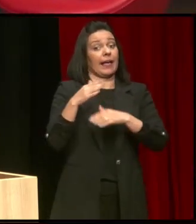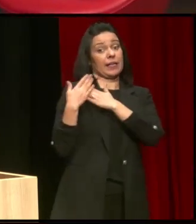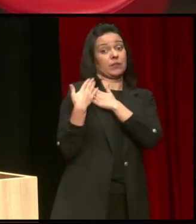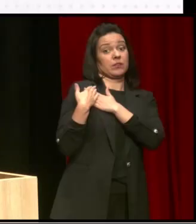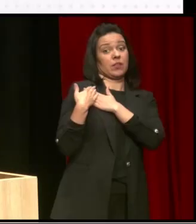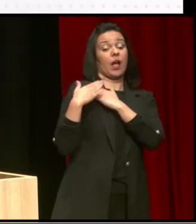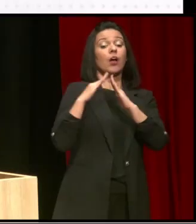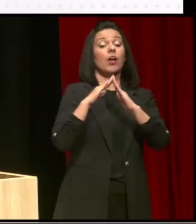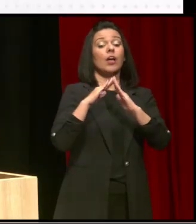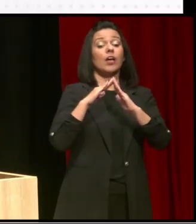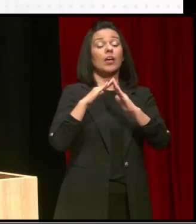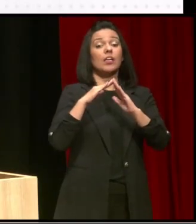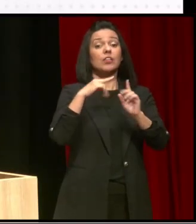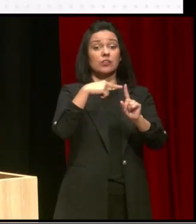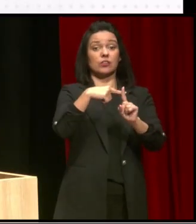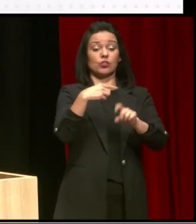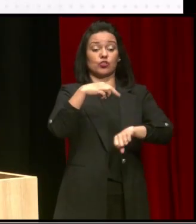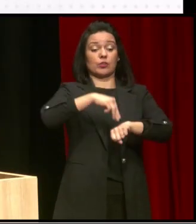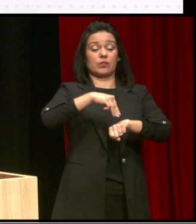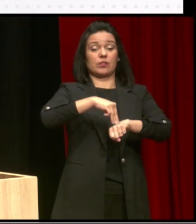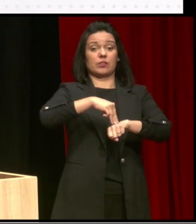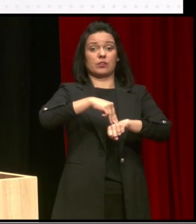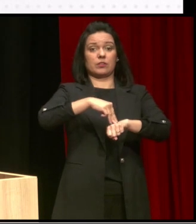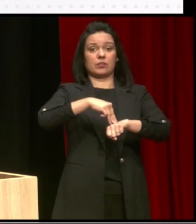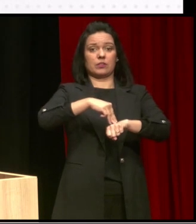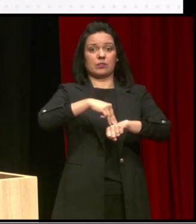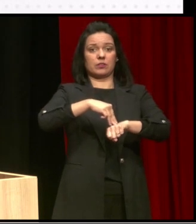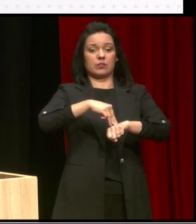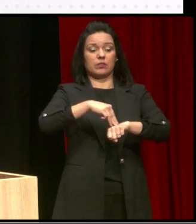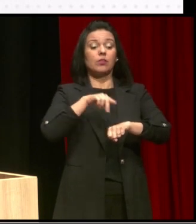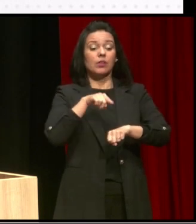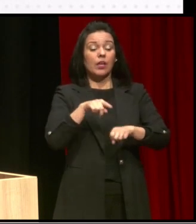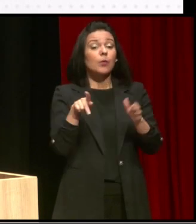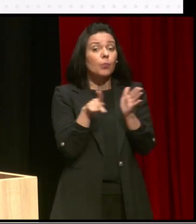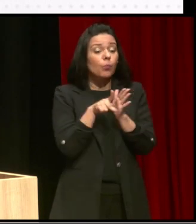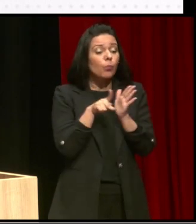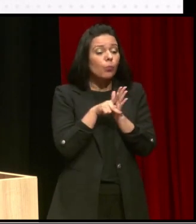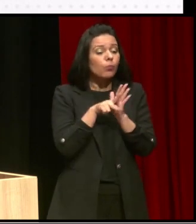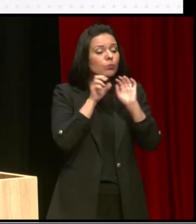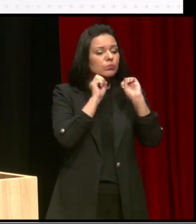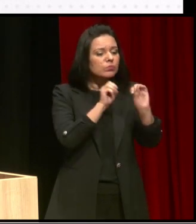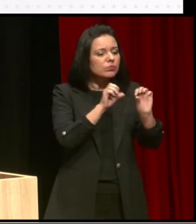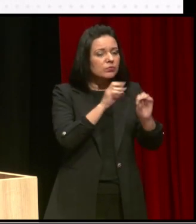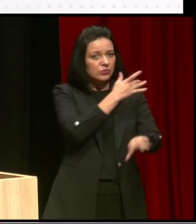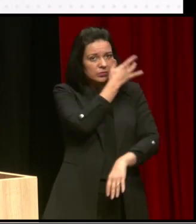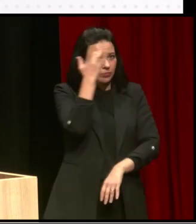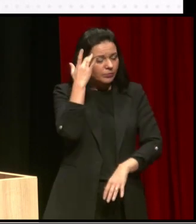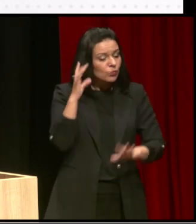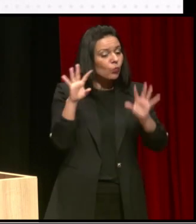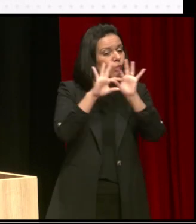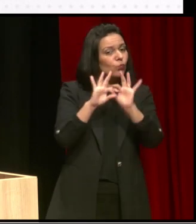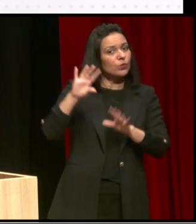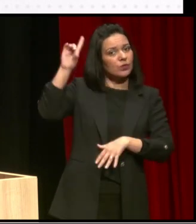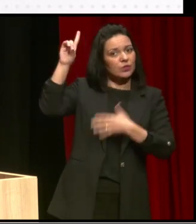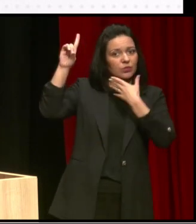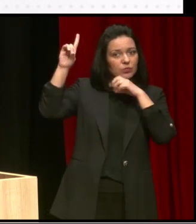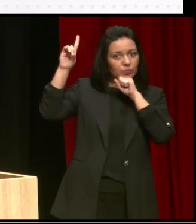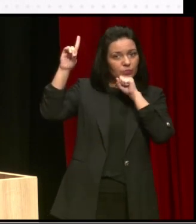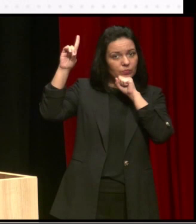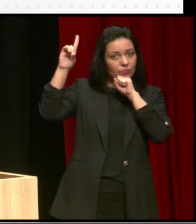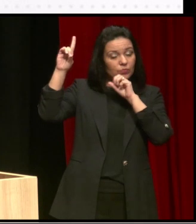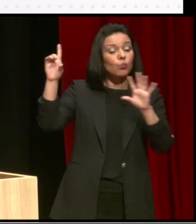O objetivo do ministério cristão é trazer as pessoas para estarem em comunhão com Deus e com seu Filho Jesus Cristo.